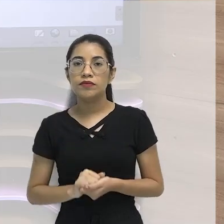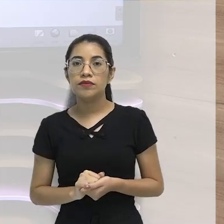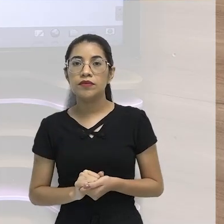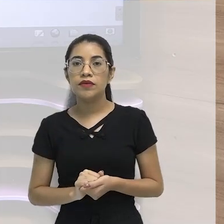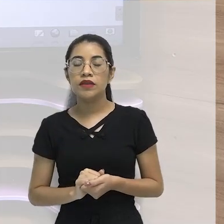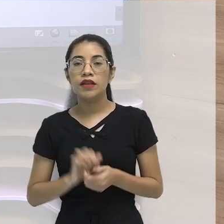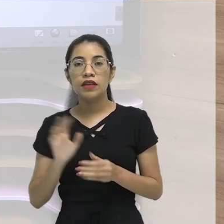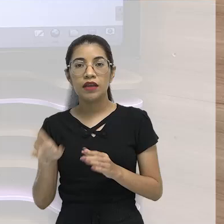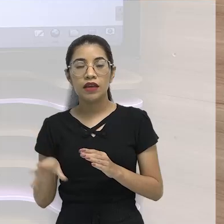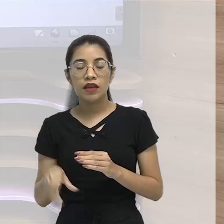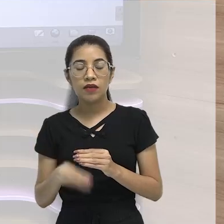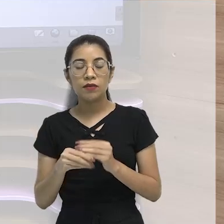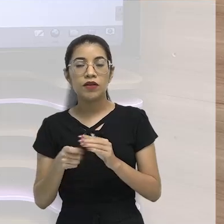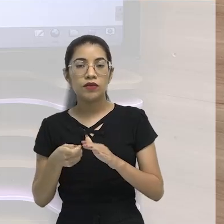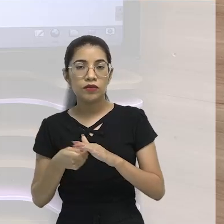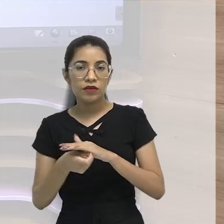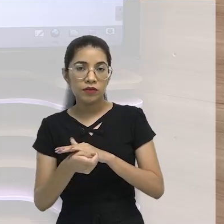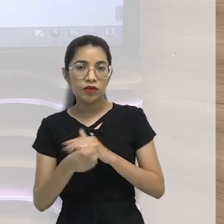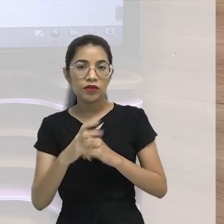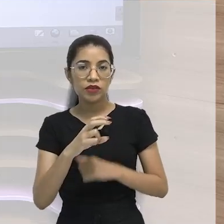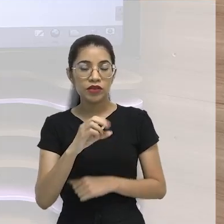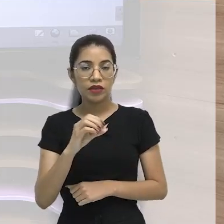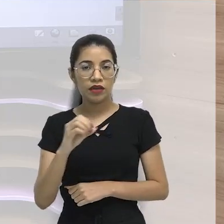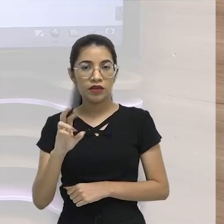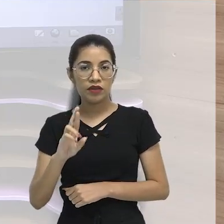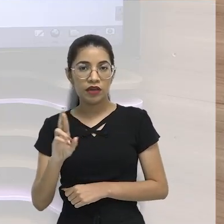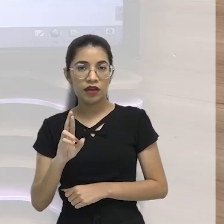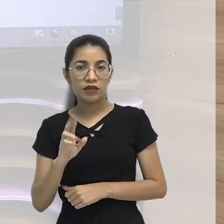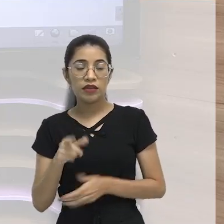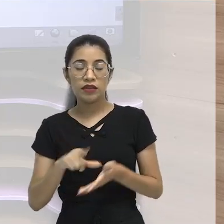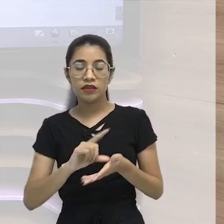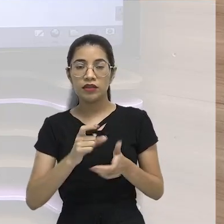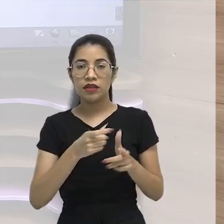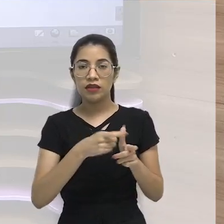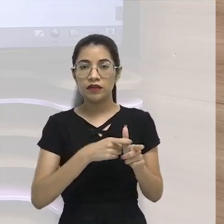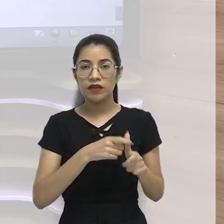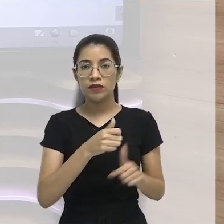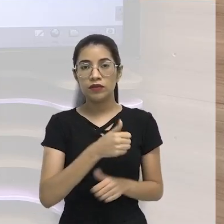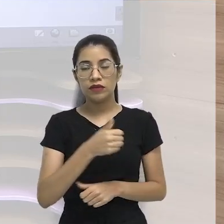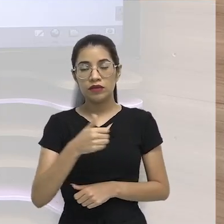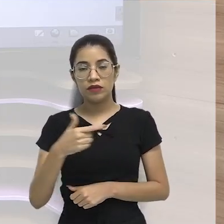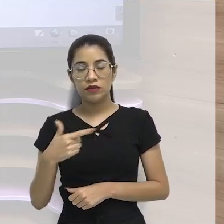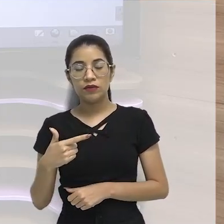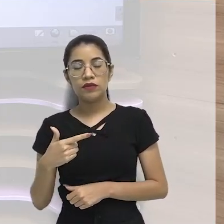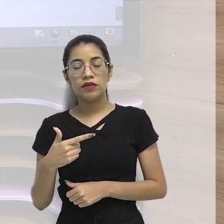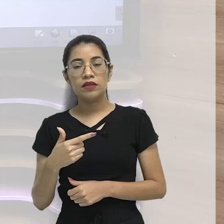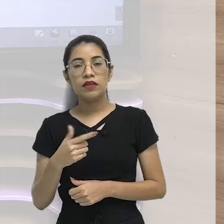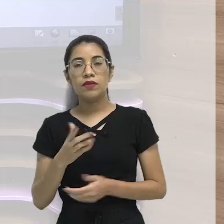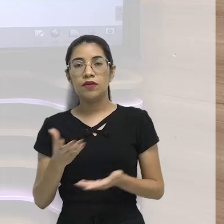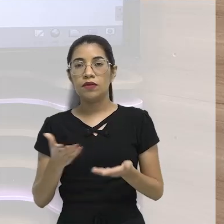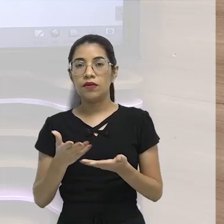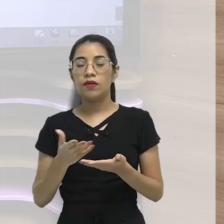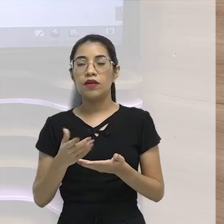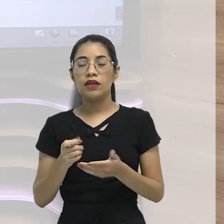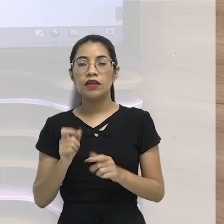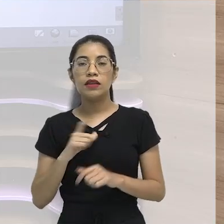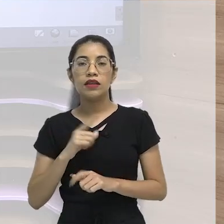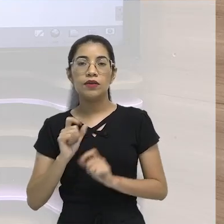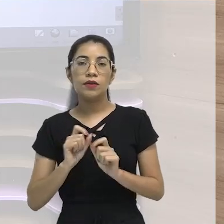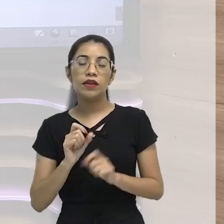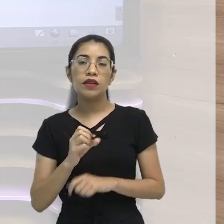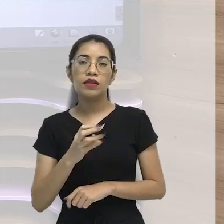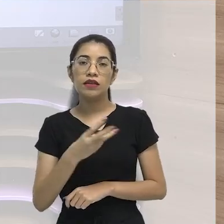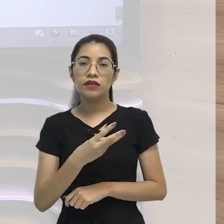ele fez mais um depósito de R$500 na conta, o que ele estava devendo, que era 112, sobrou então um troco de